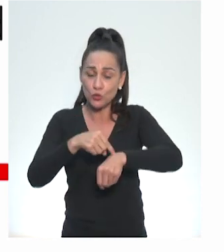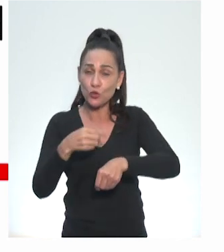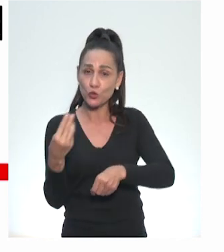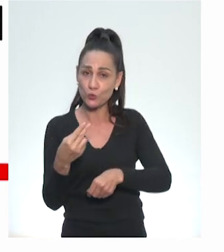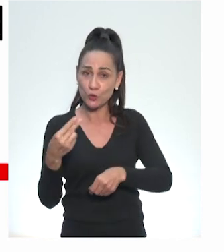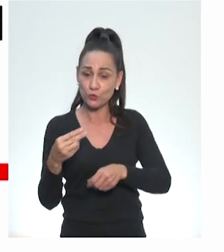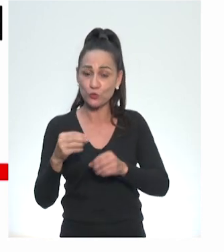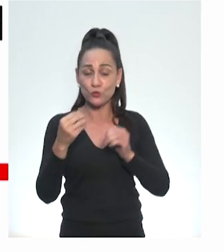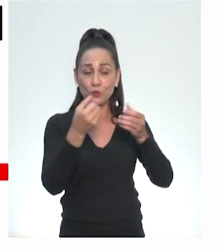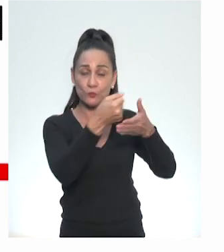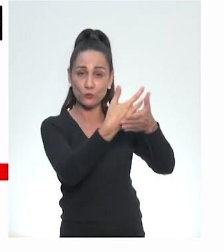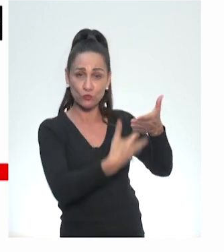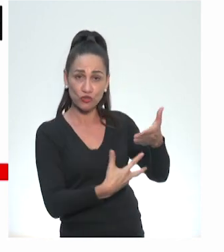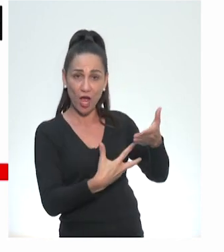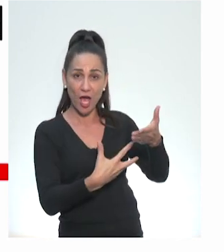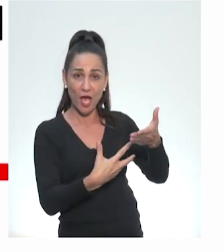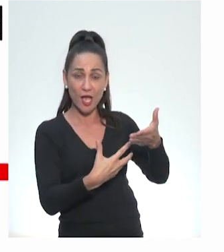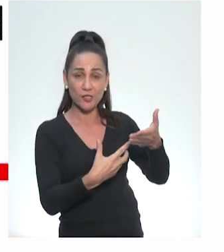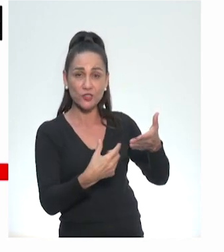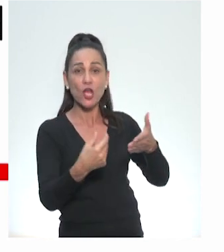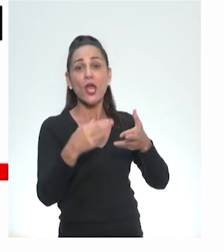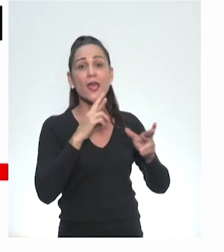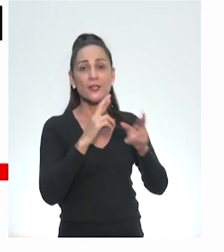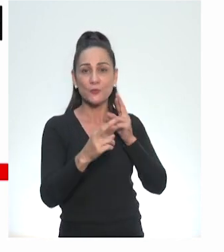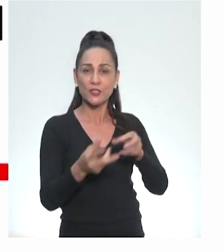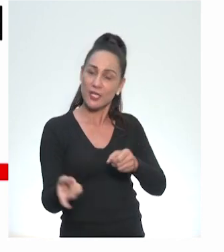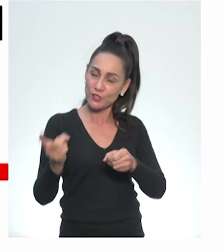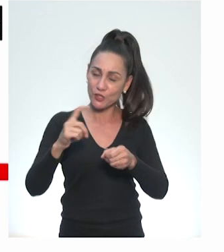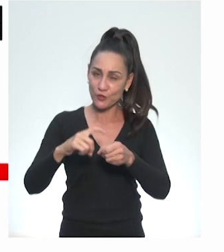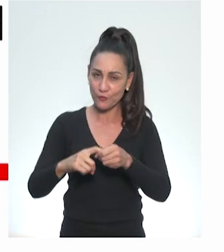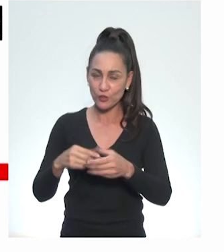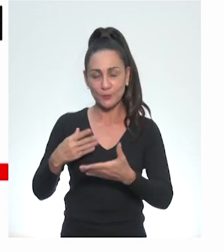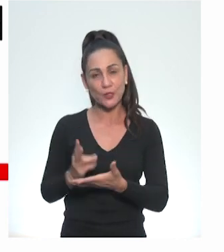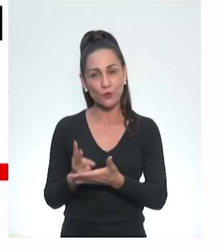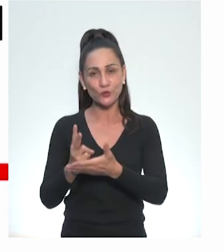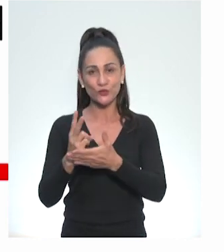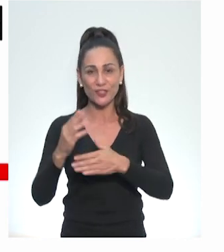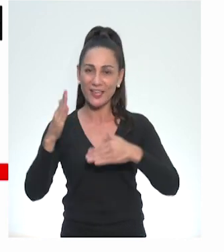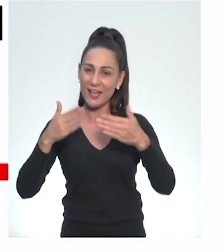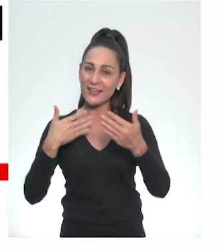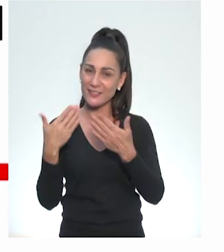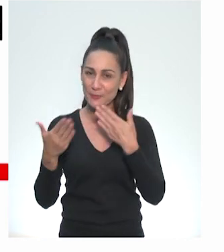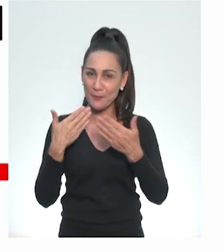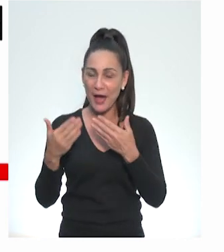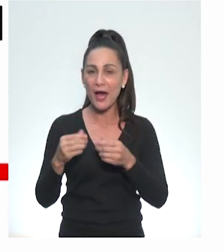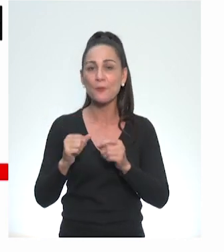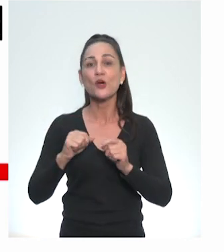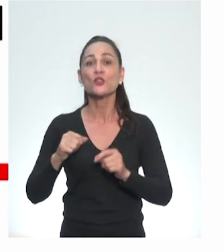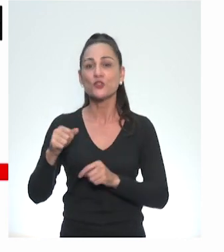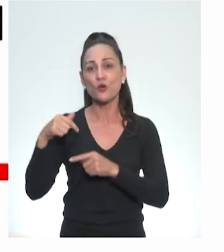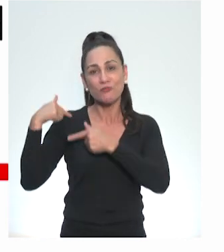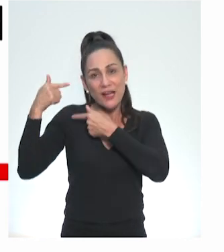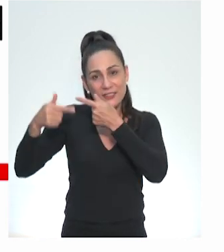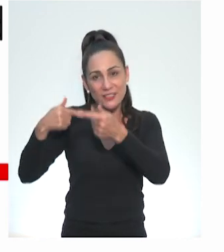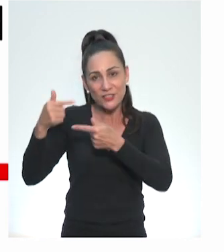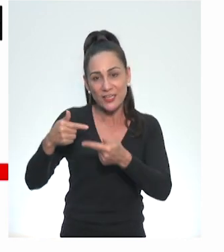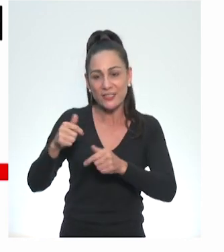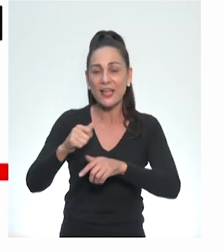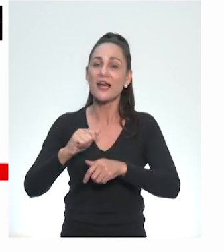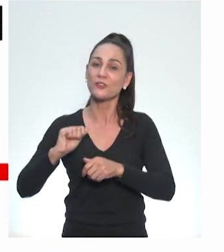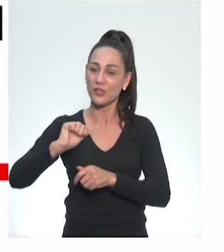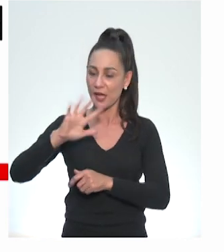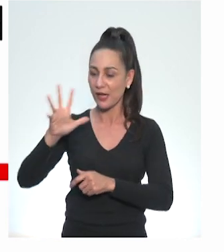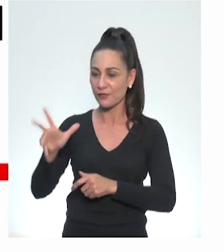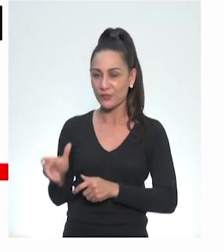vocês colocarem aí no chat, e aí a gente já retorna para continuar esse papo sobre a ancestralidade africana.